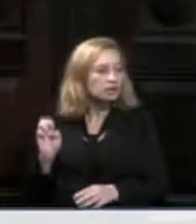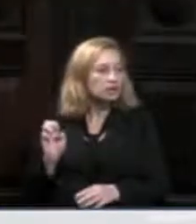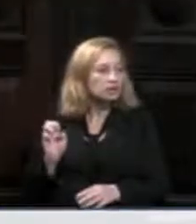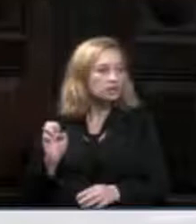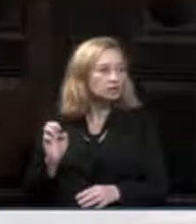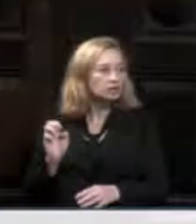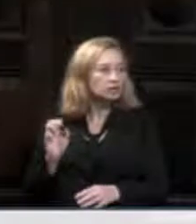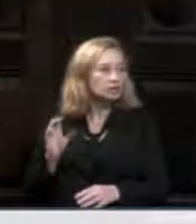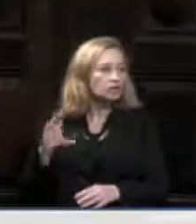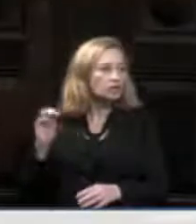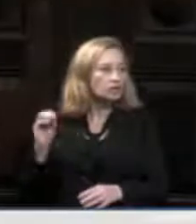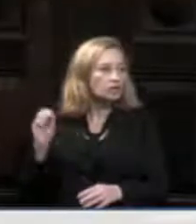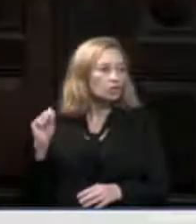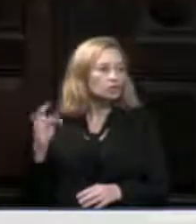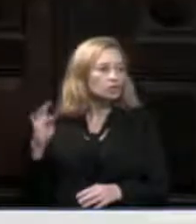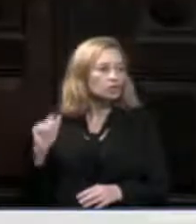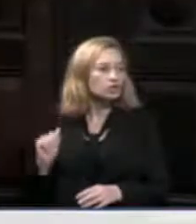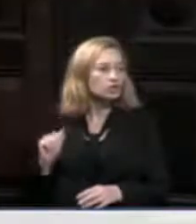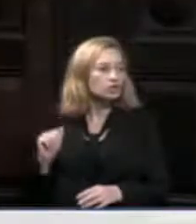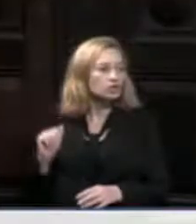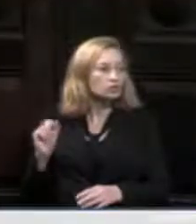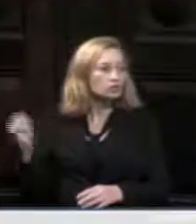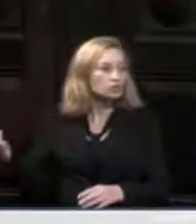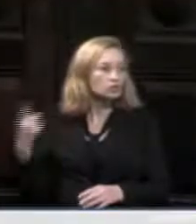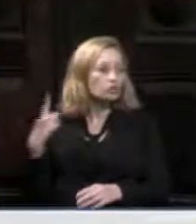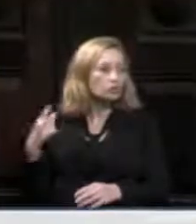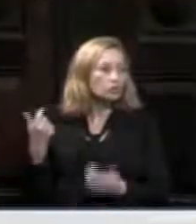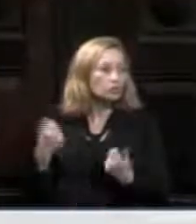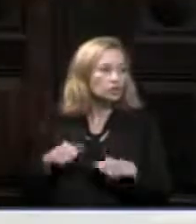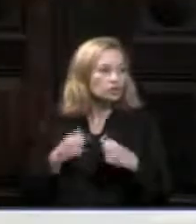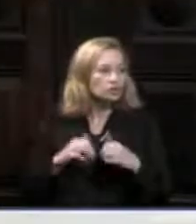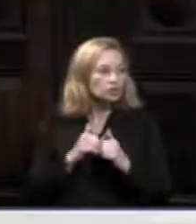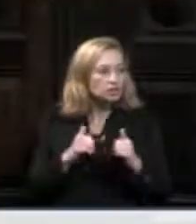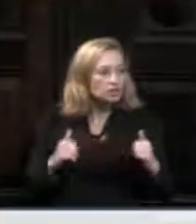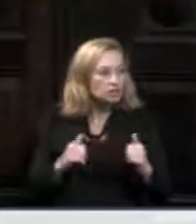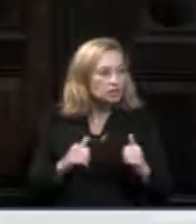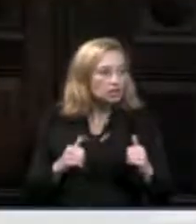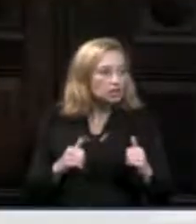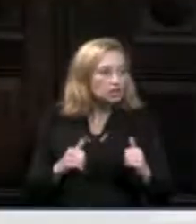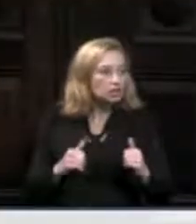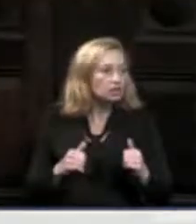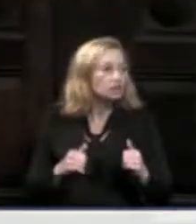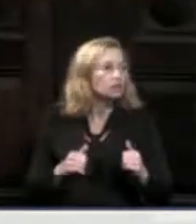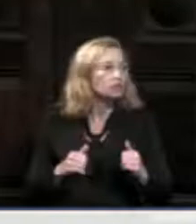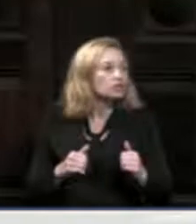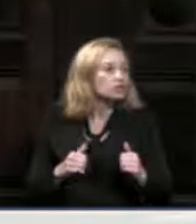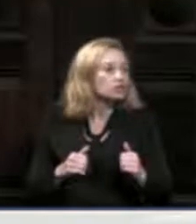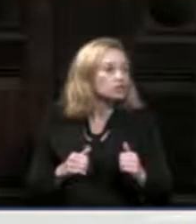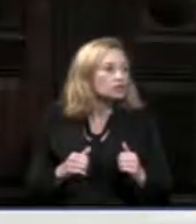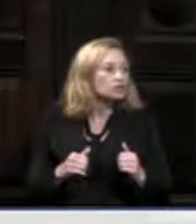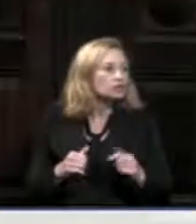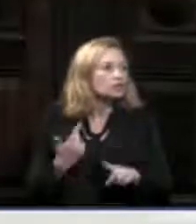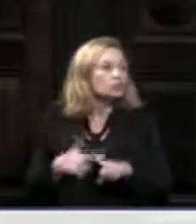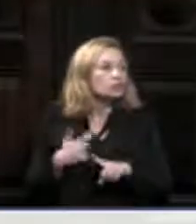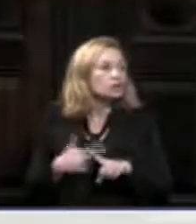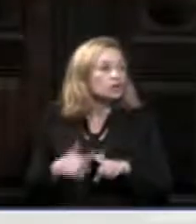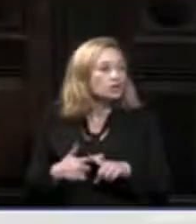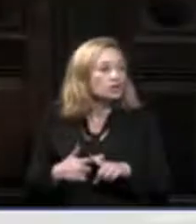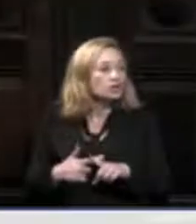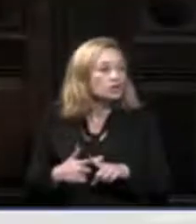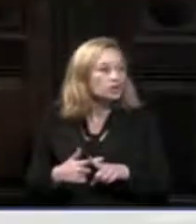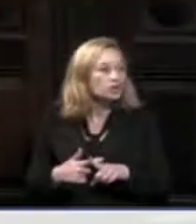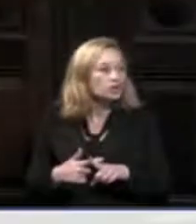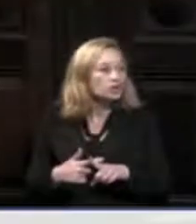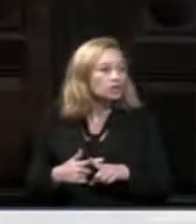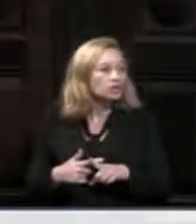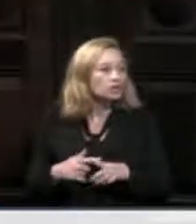desafetada e, na sua conclusão final, vai propor a sua desafetação, porque se